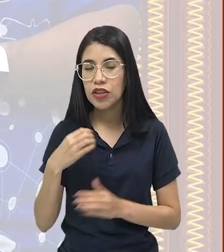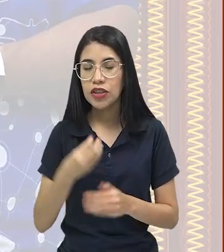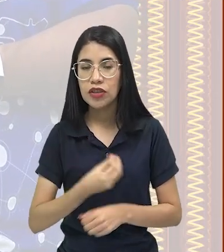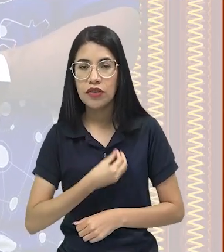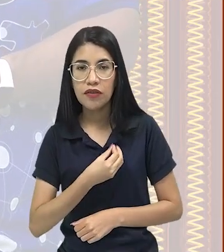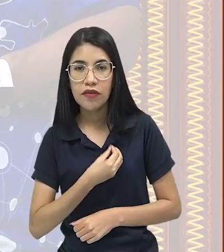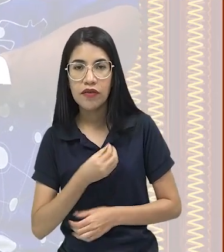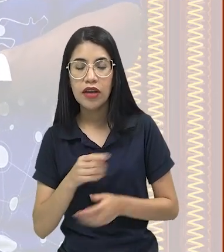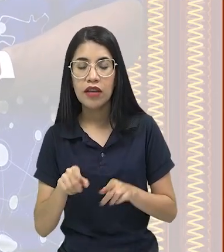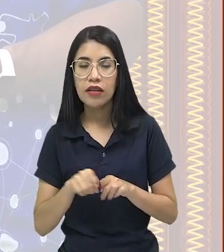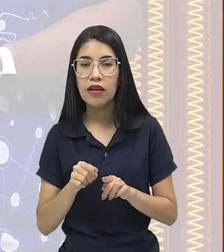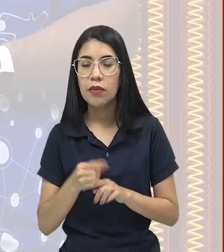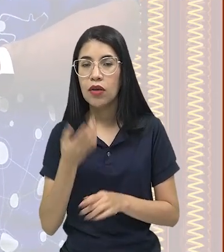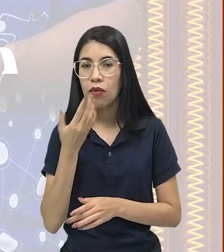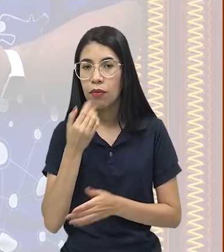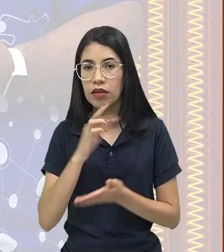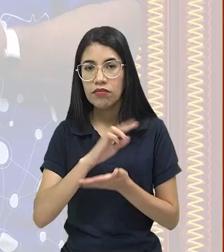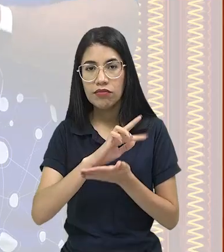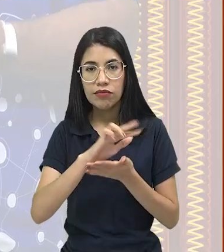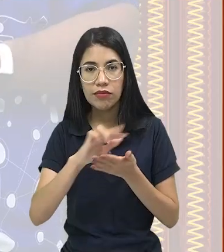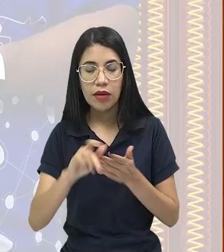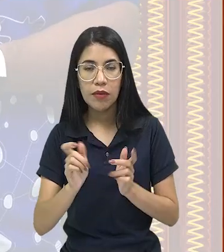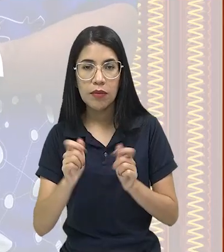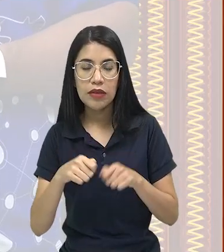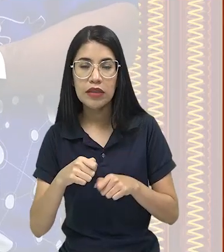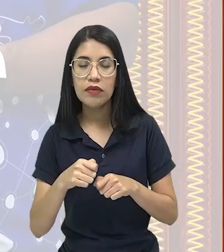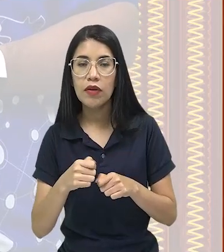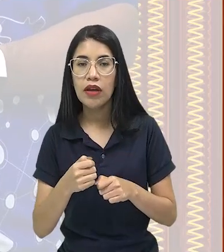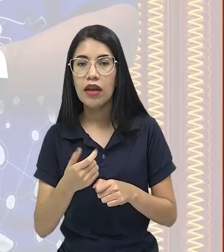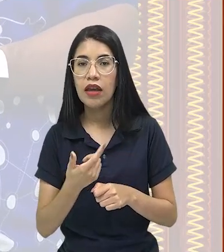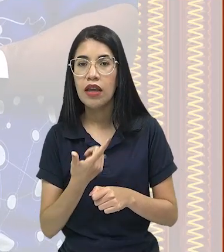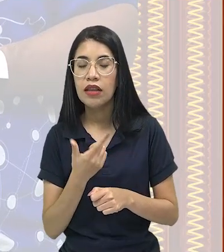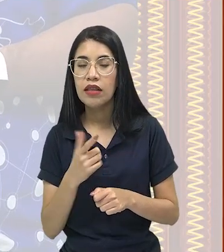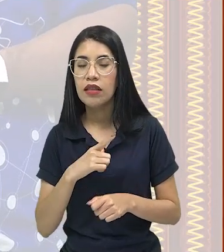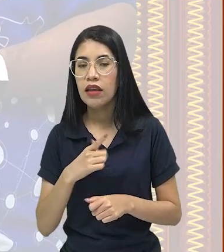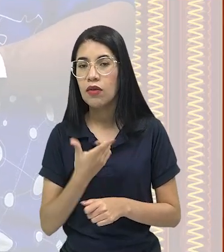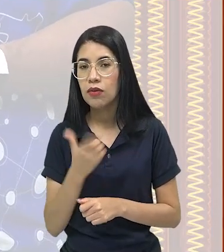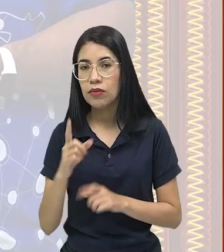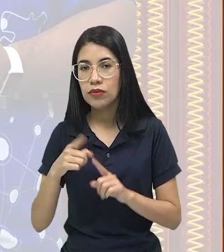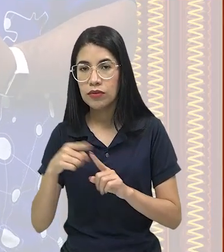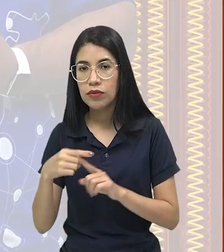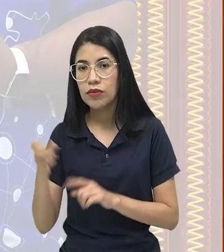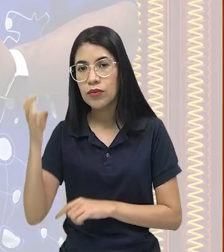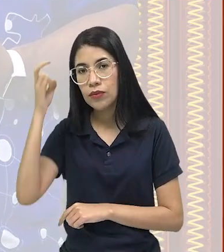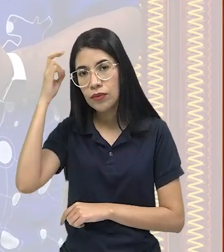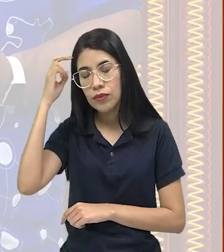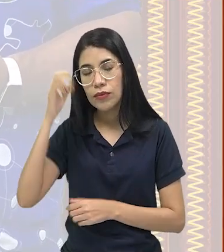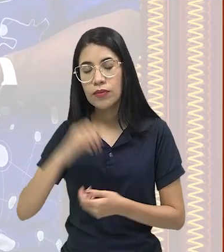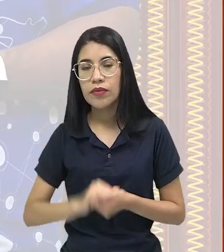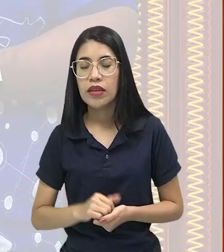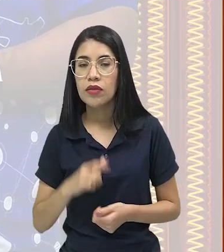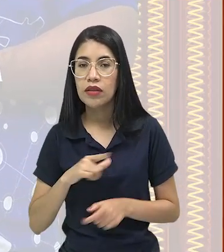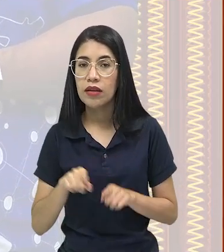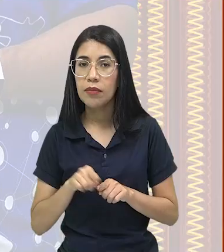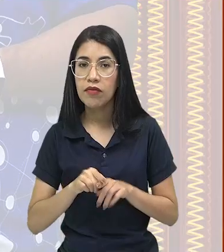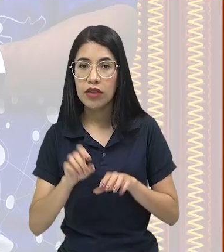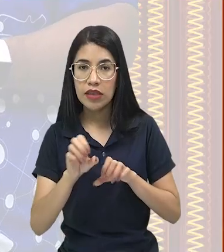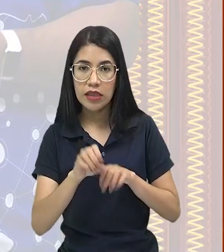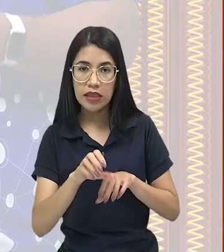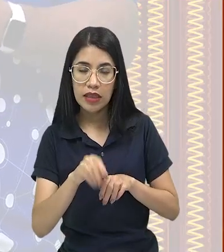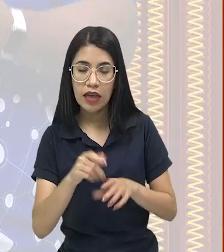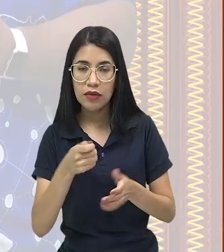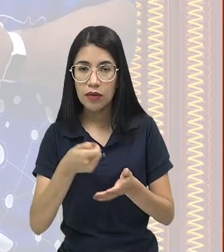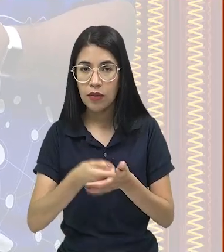tal como comer, para adotar uma cultura diferente. Então nós vamos ter nesse momento, imposição de língua